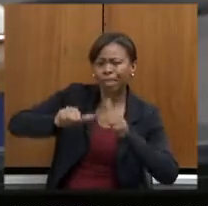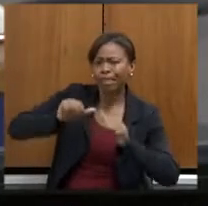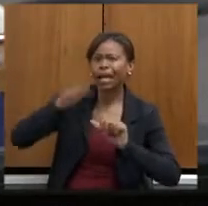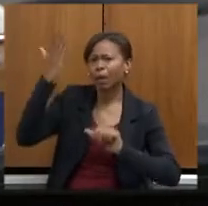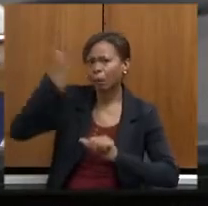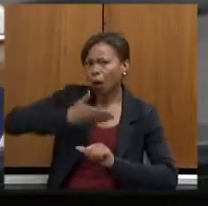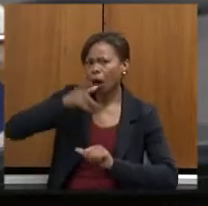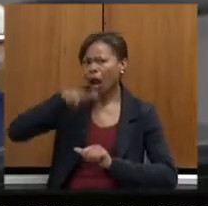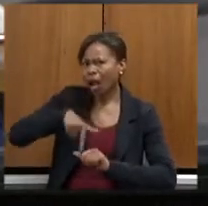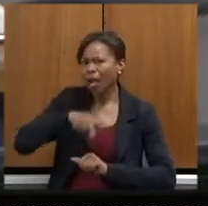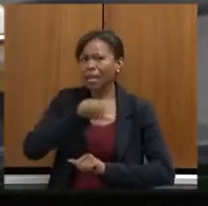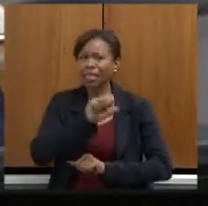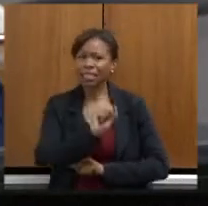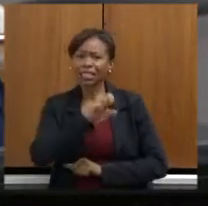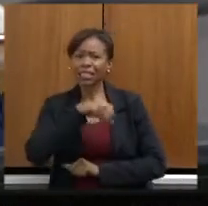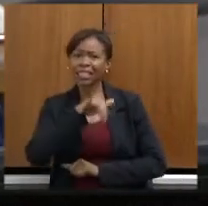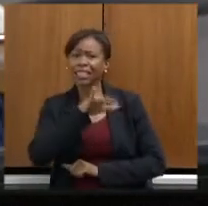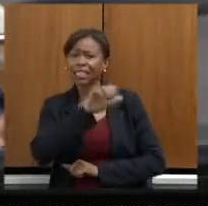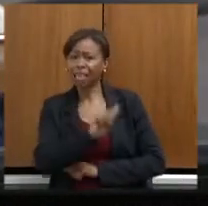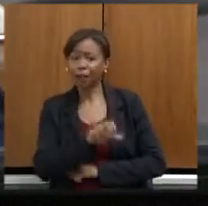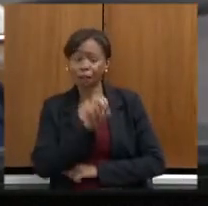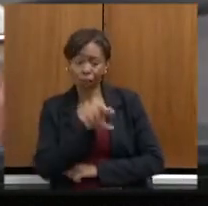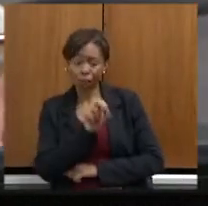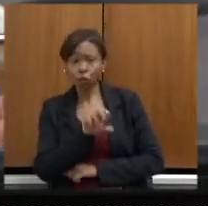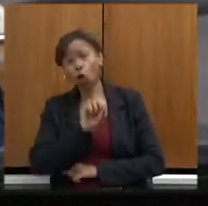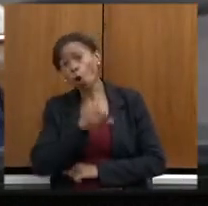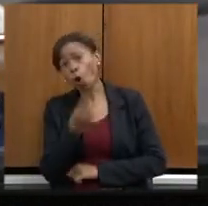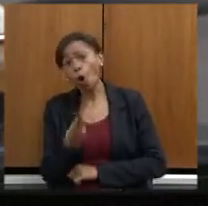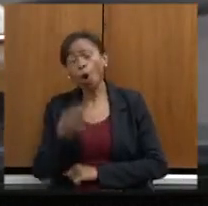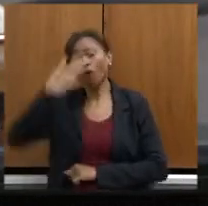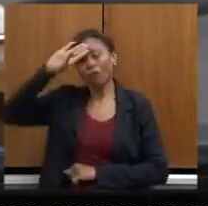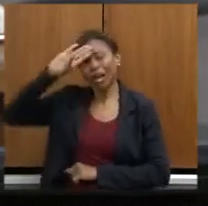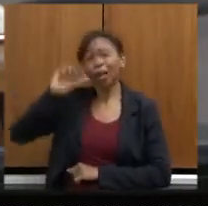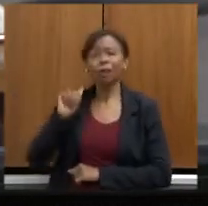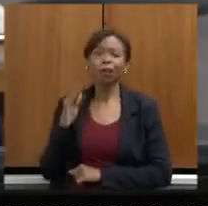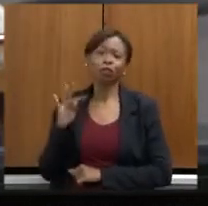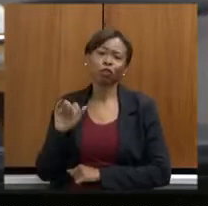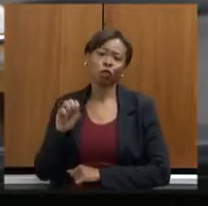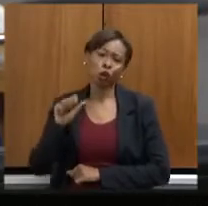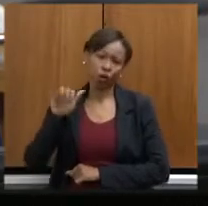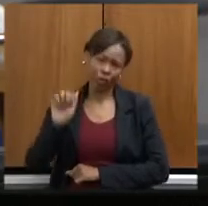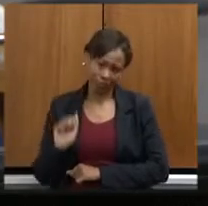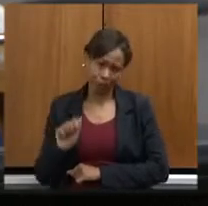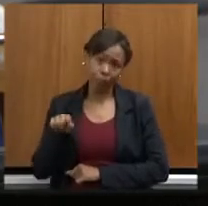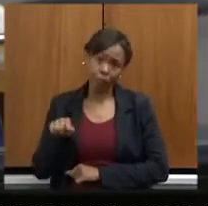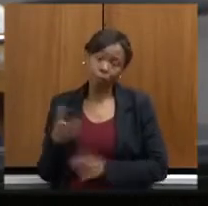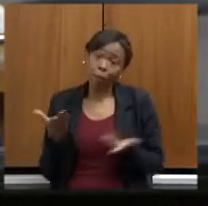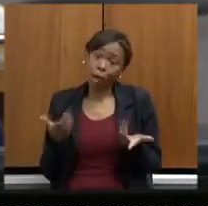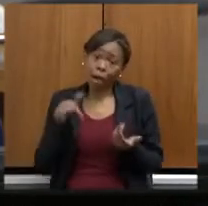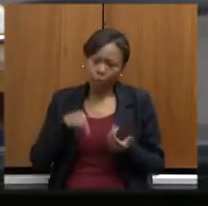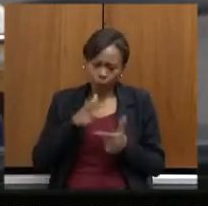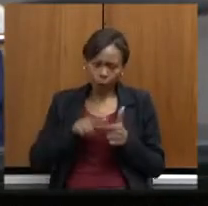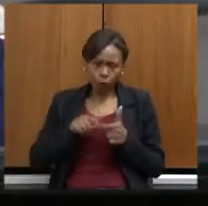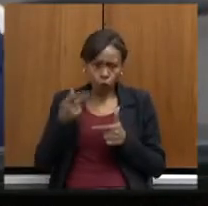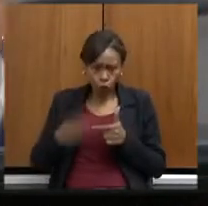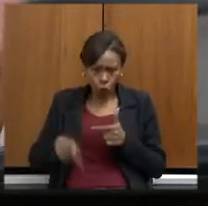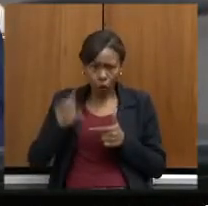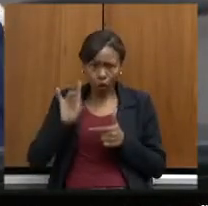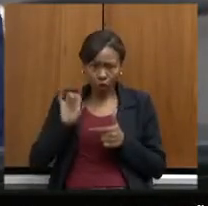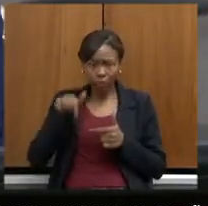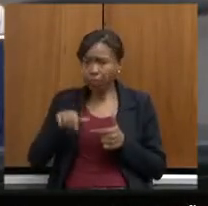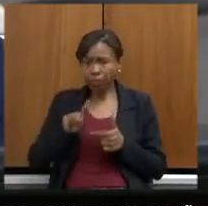estamos sabendo que a senhorita vírus mas existe um procedimento de um grito que não é só aqui você pensa o problema da pele aqui pensa em Santa Catarina Paraná